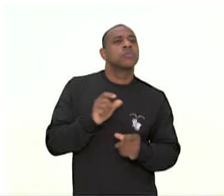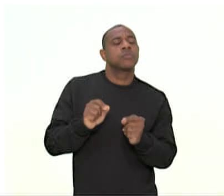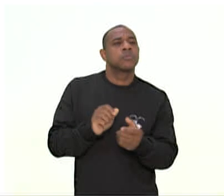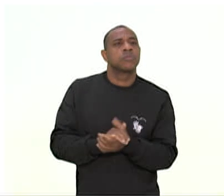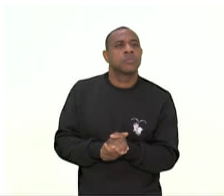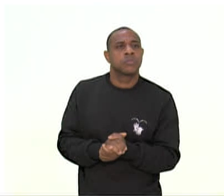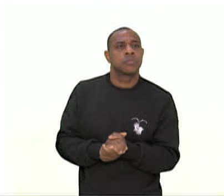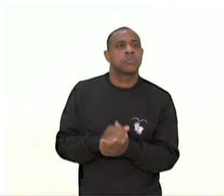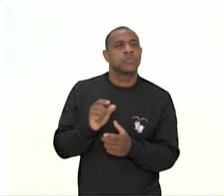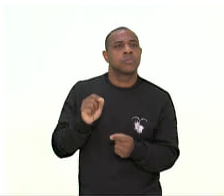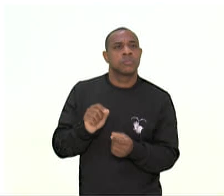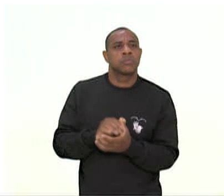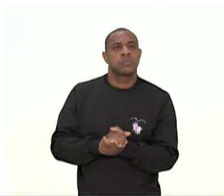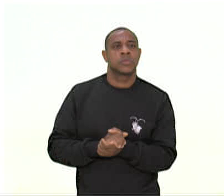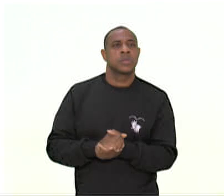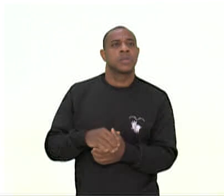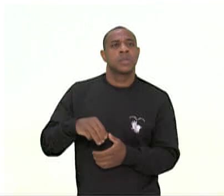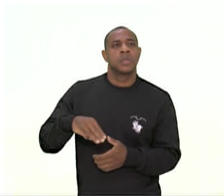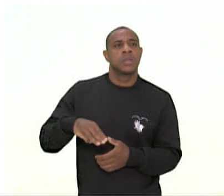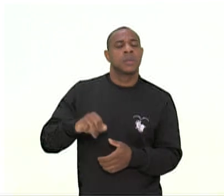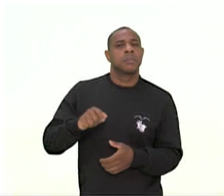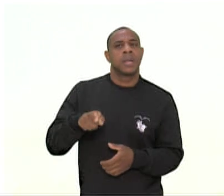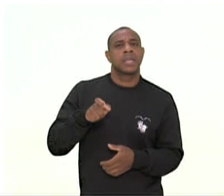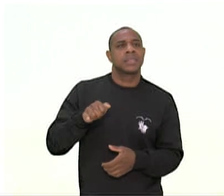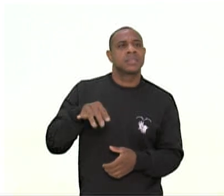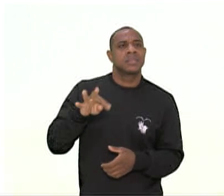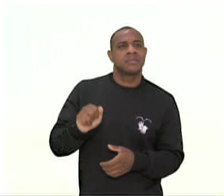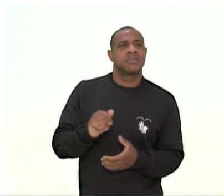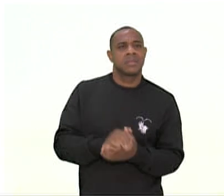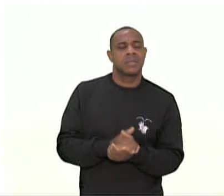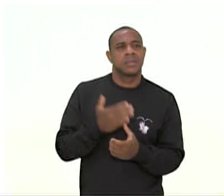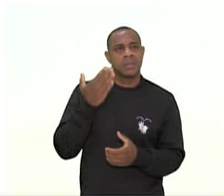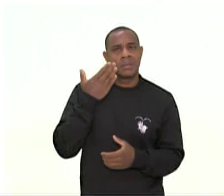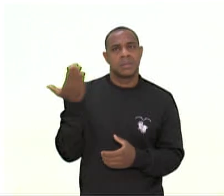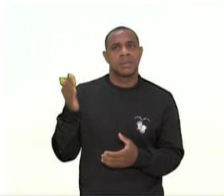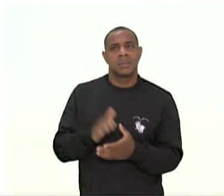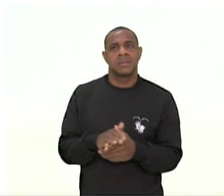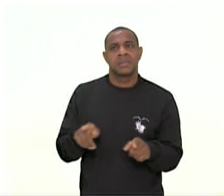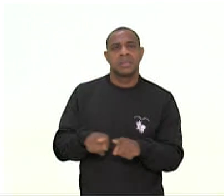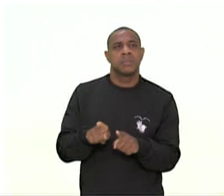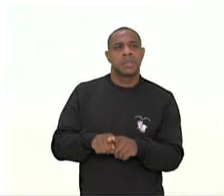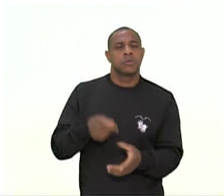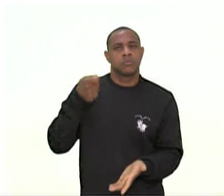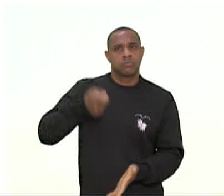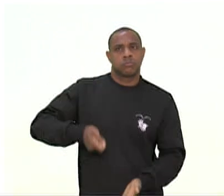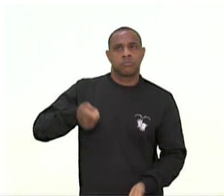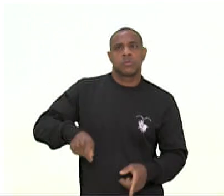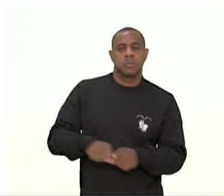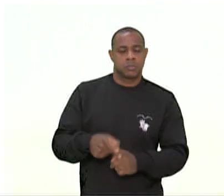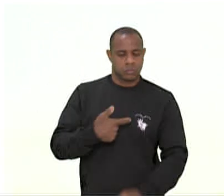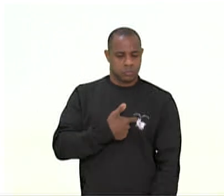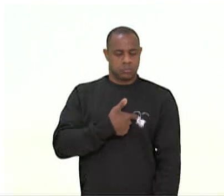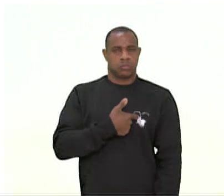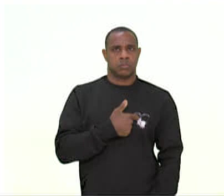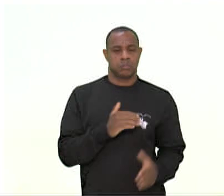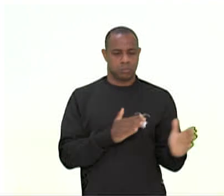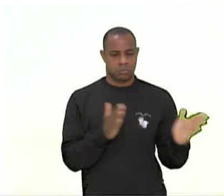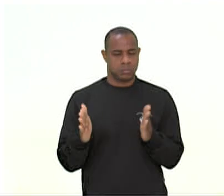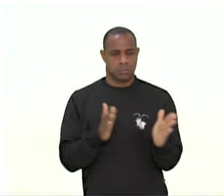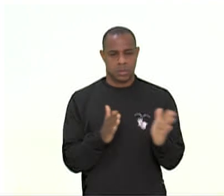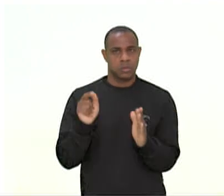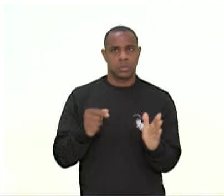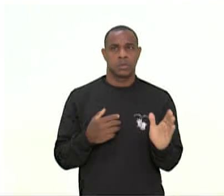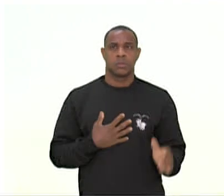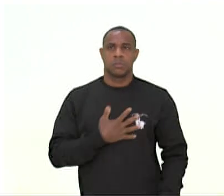né, um discurso de esquerda, e por isso mesmo contra os estados ditatoriais, né, de Getúlio Vargas e do período militar.